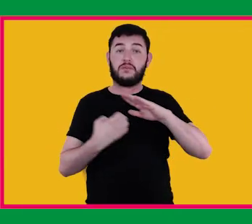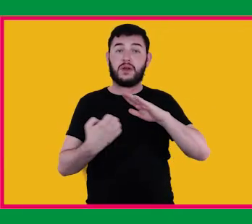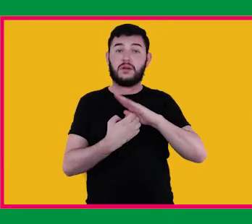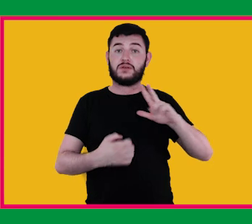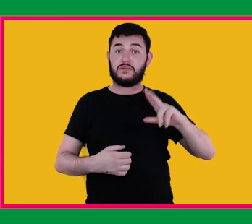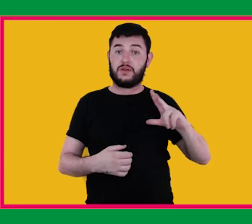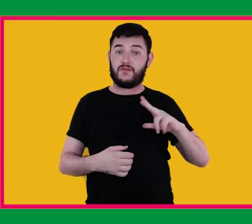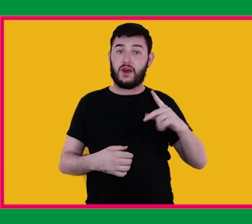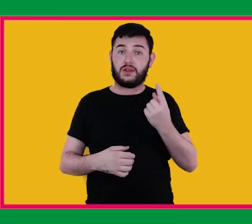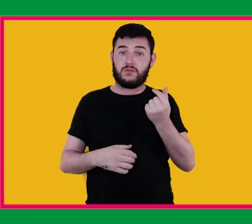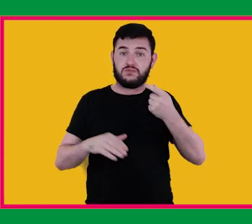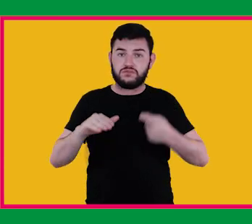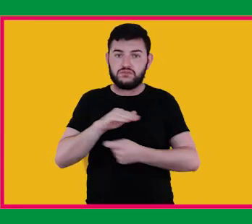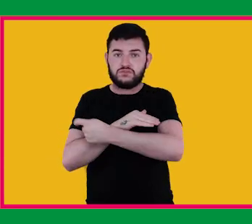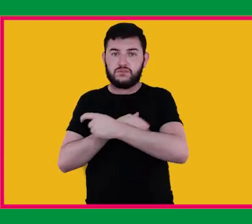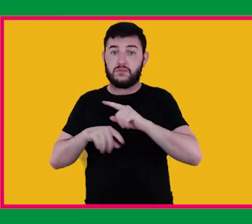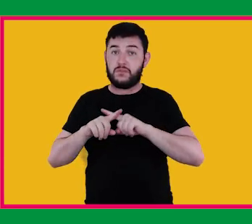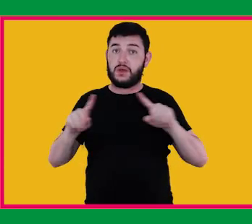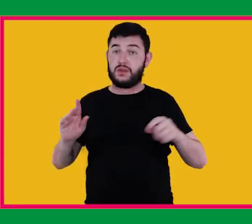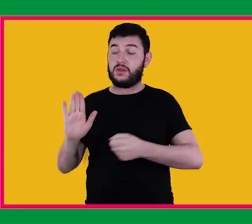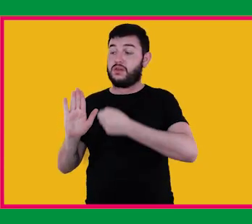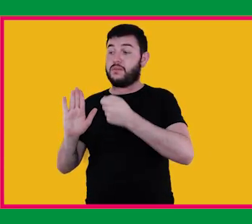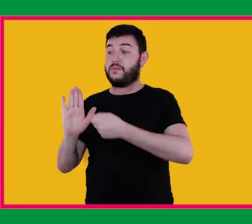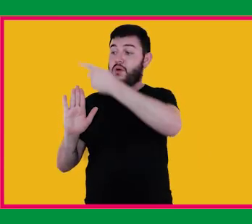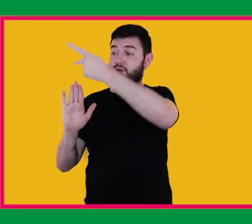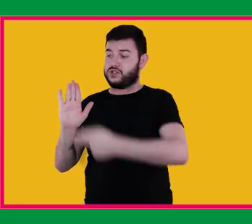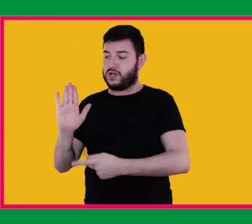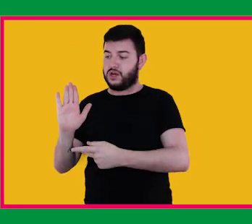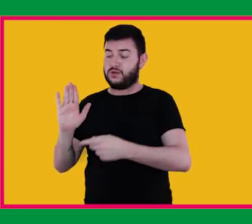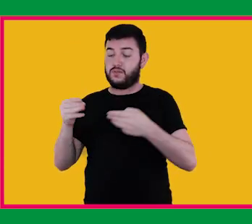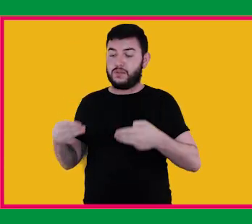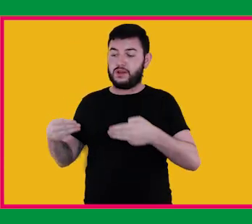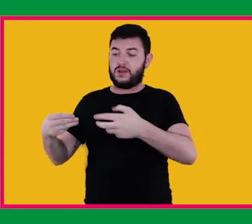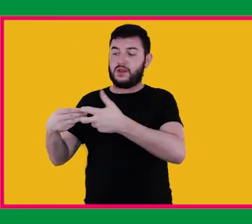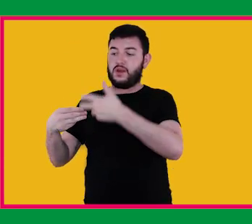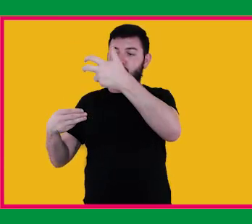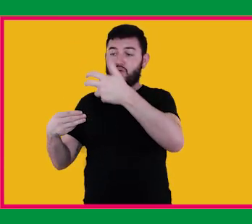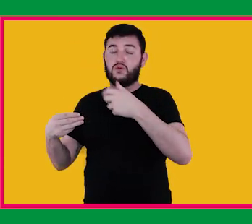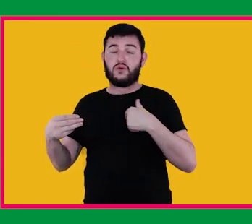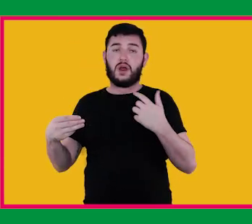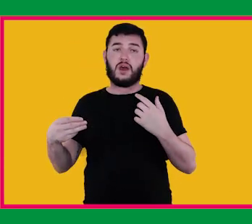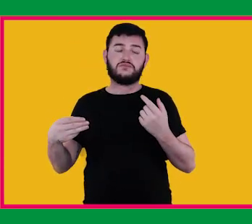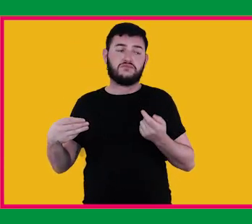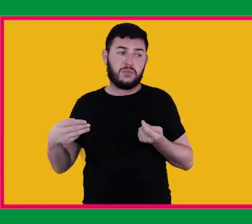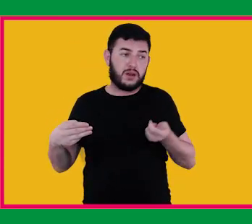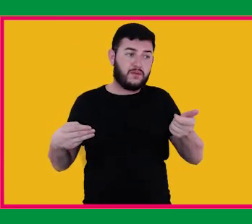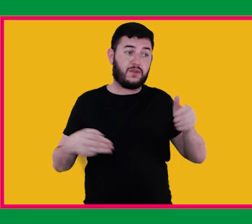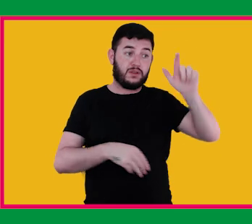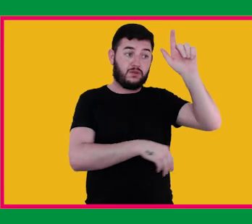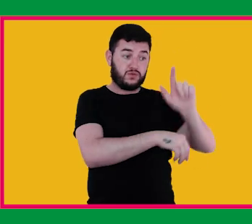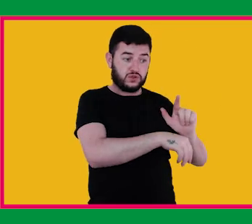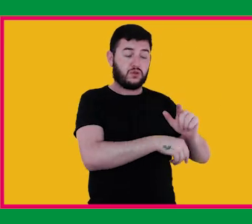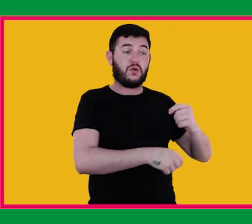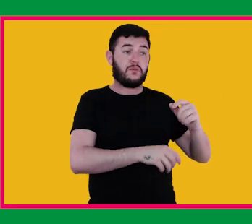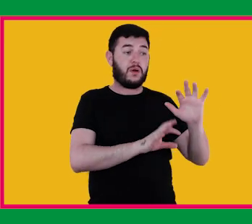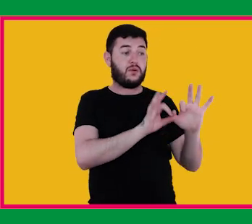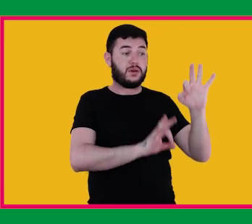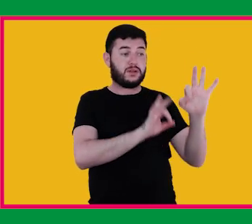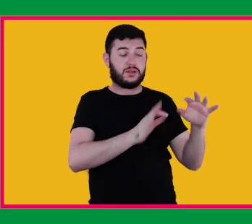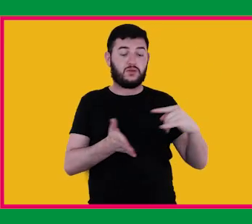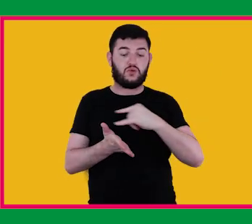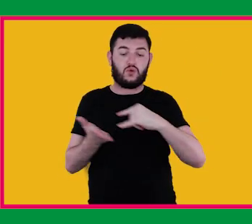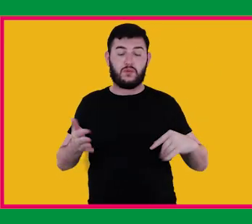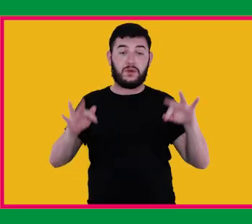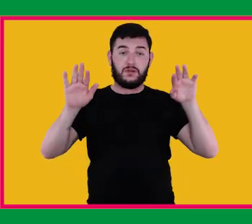para o gestor local para que ele possa concentrar os seus esforços na consolidação da documentação do arranjo final que surgirá a partir da combinação das